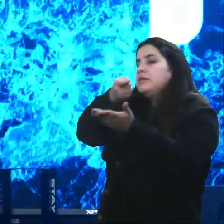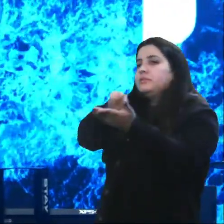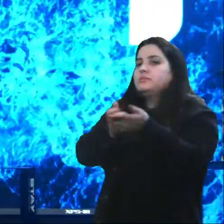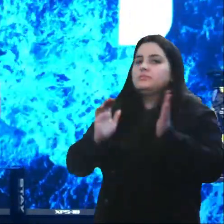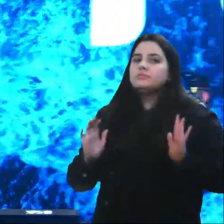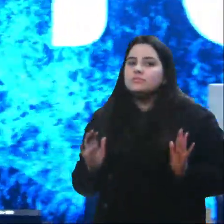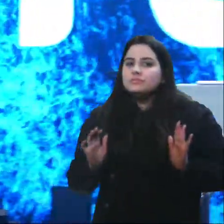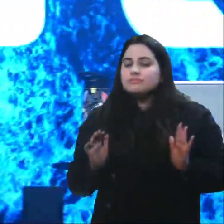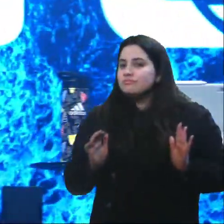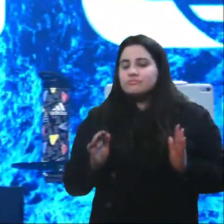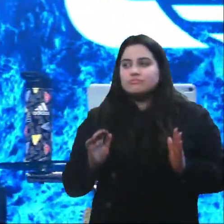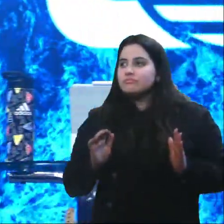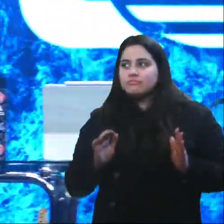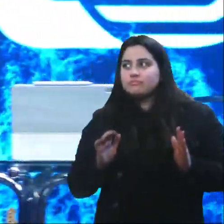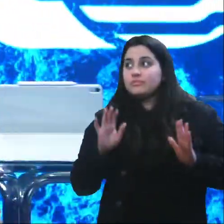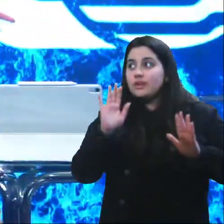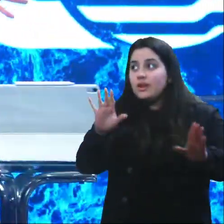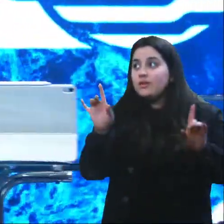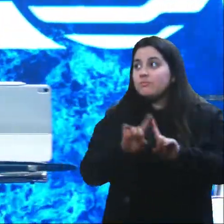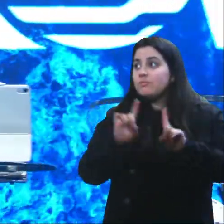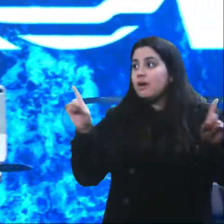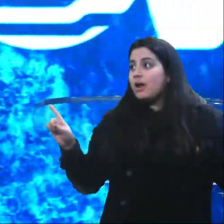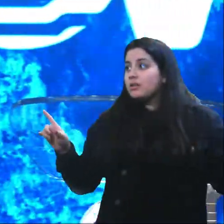Só que